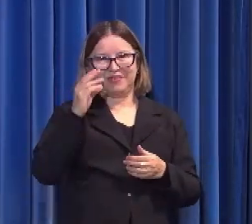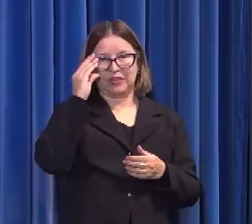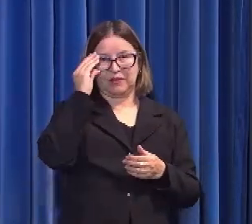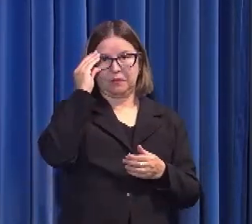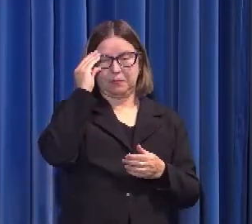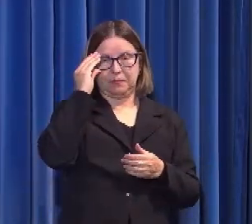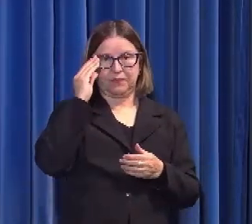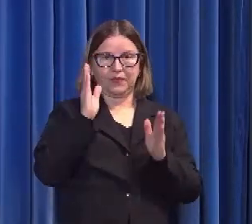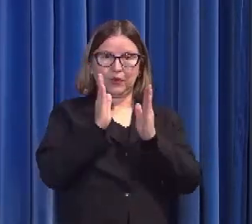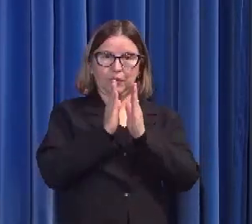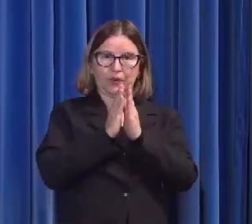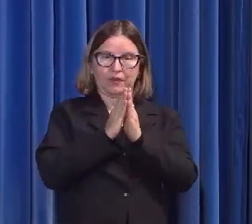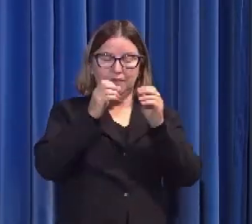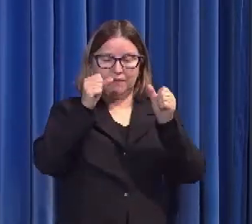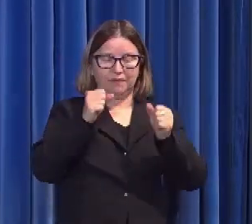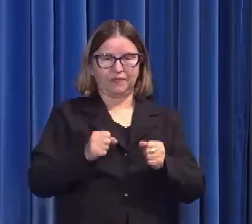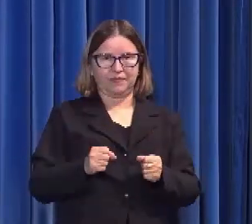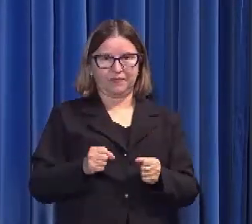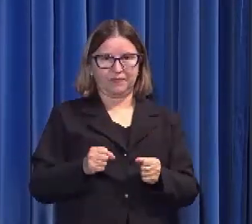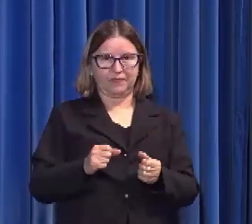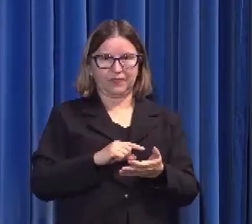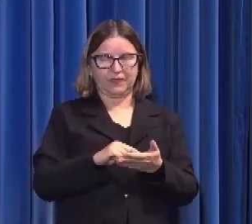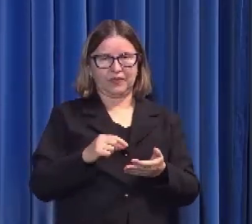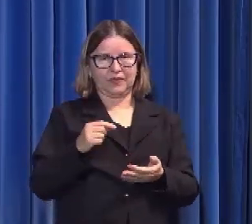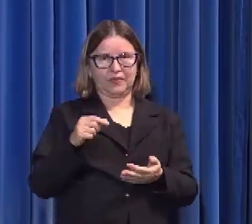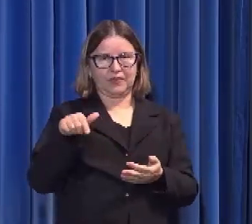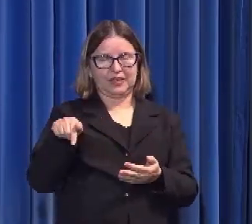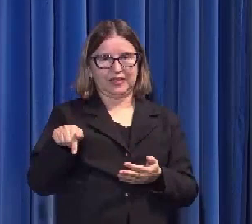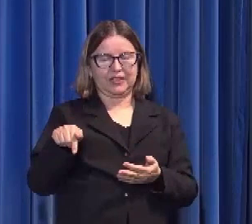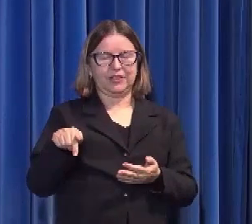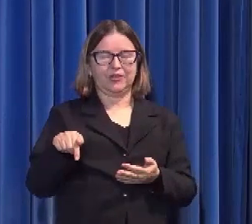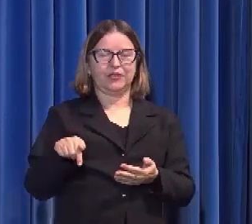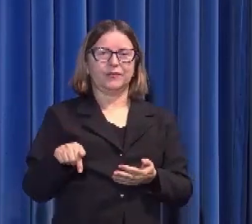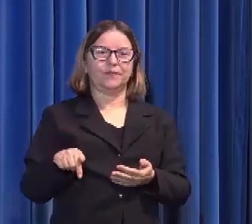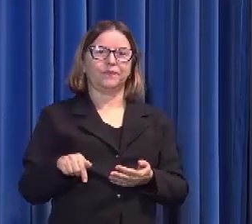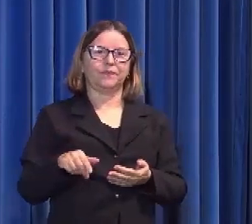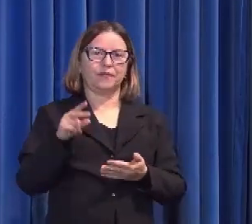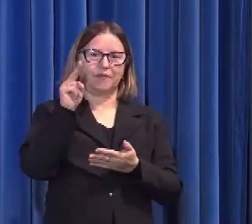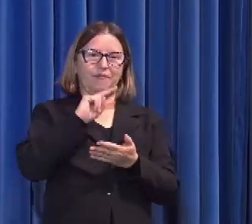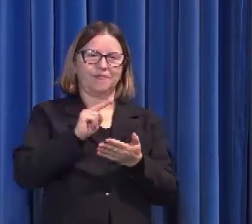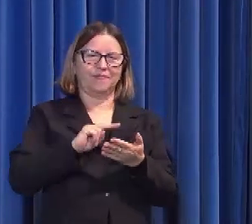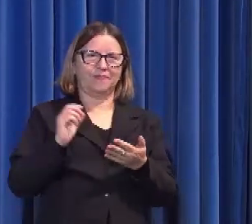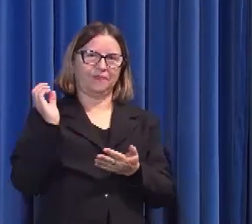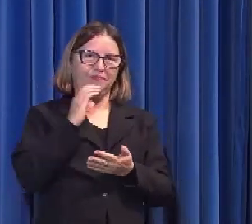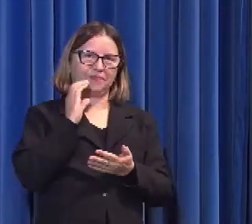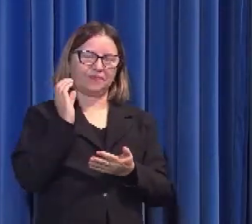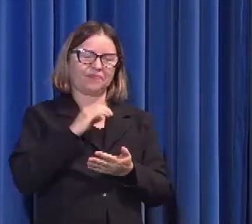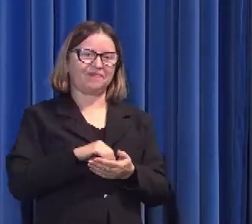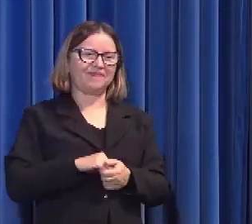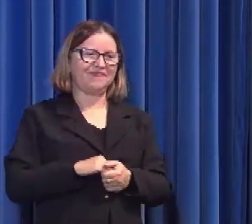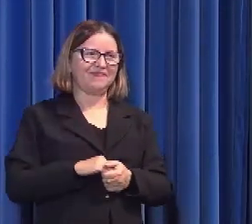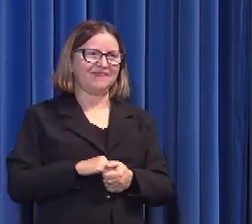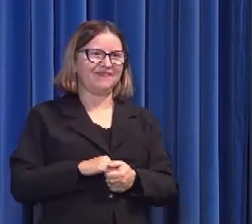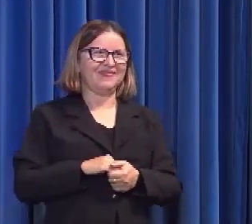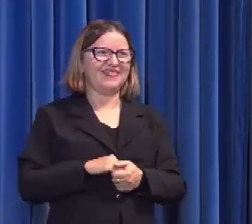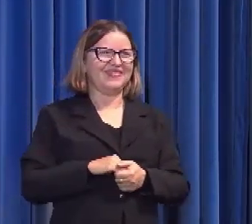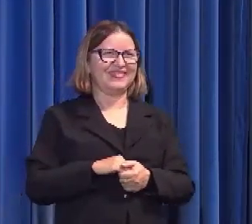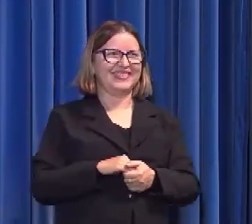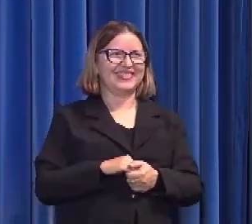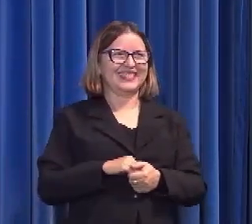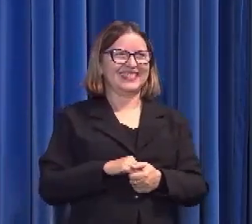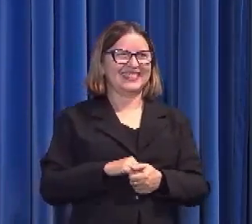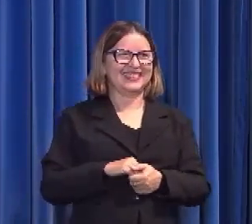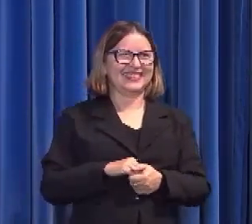é a oração eficaz versículo 7 estamos ao Jardim a rapidinho eu já estou aqui terminando Mas pode